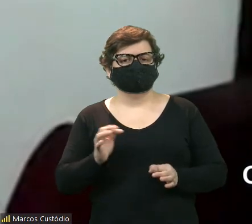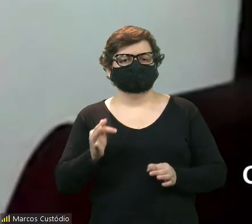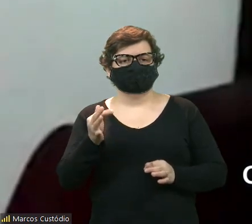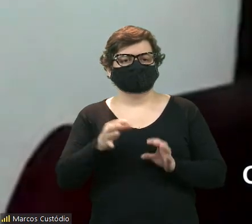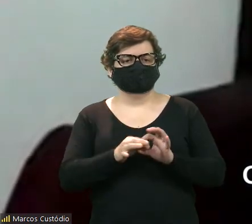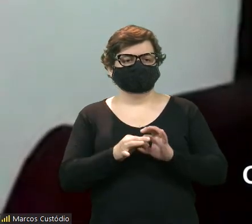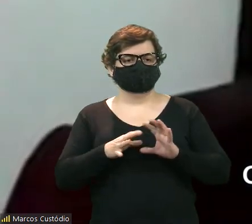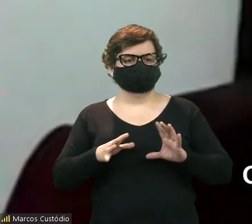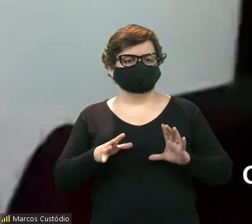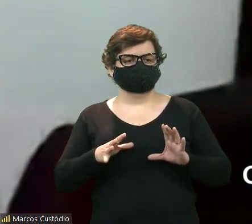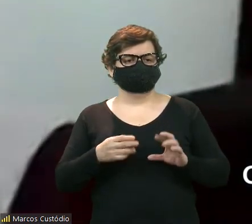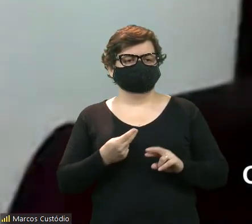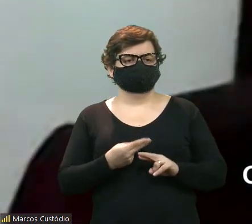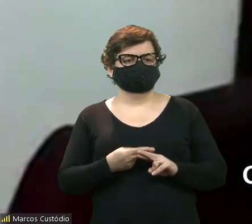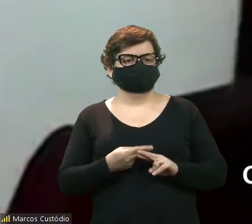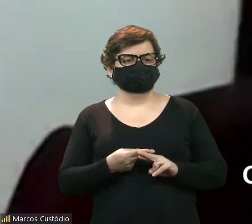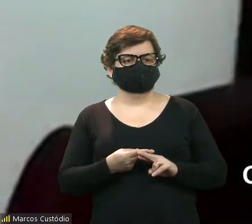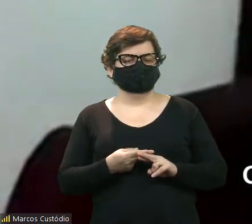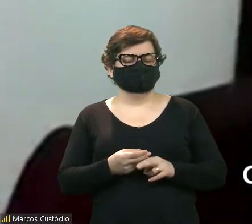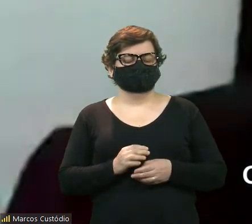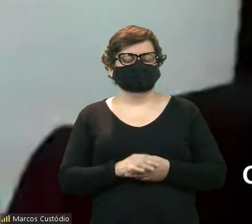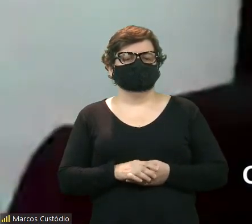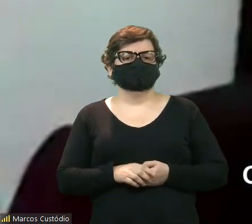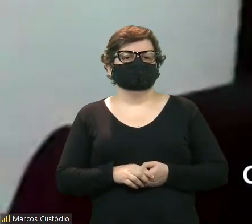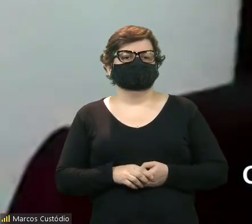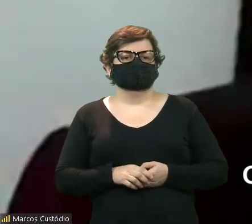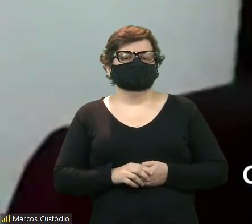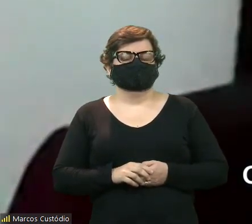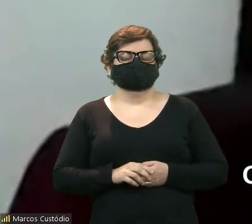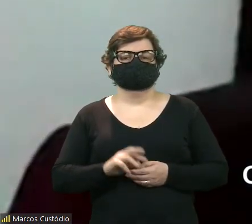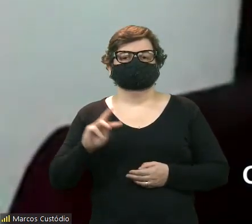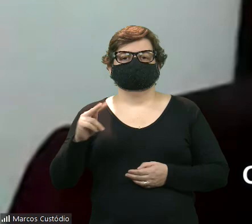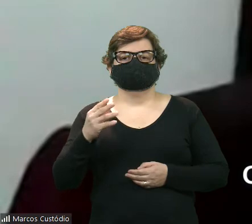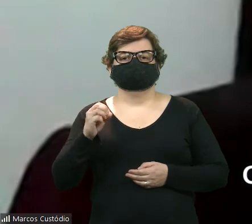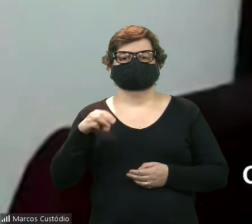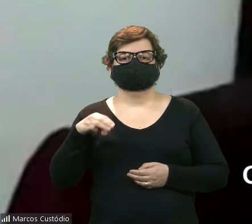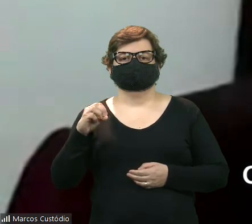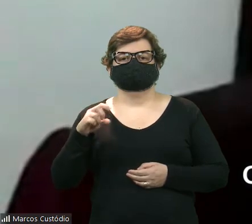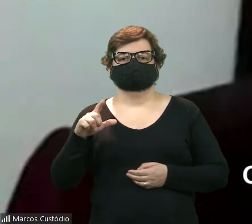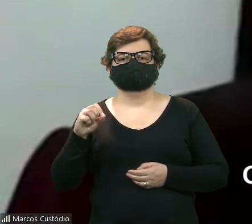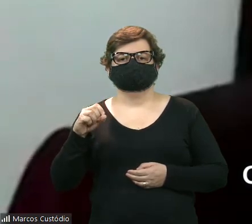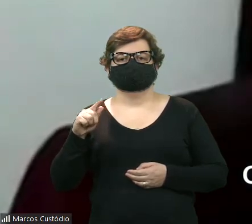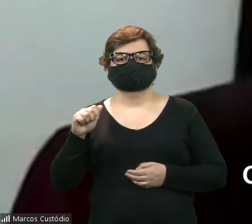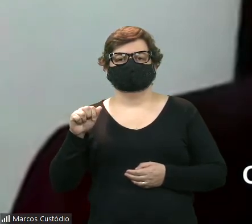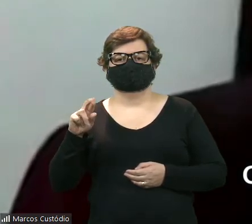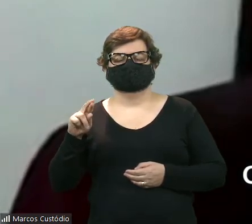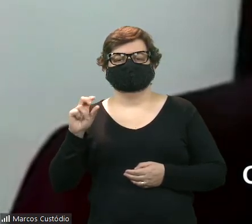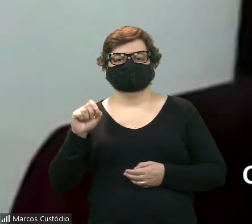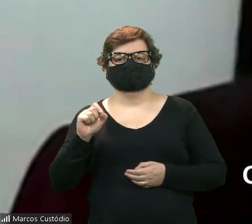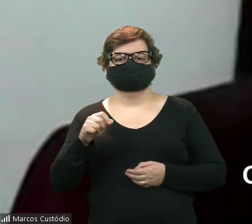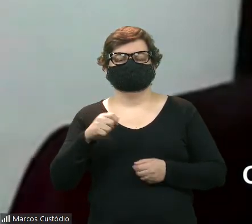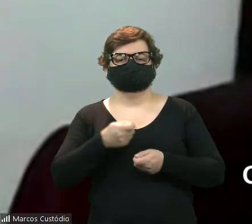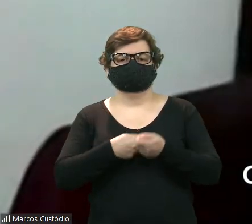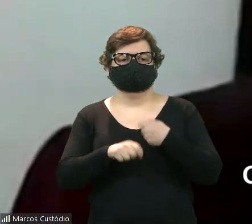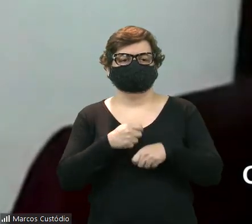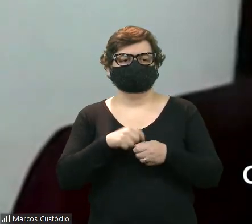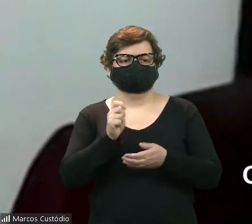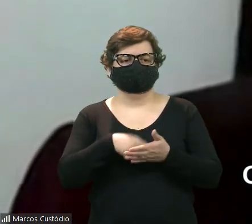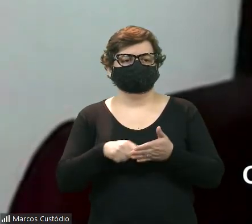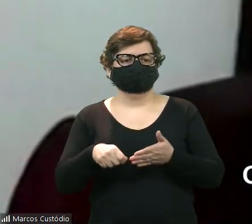permissão, né, a homologar que a administração assine esse